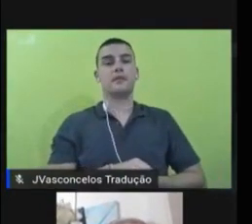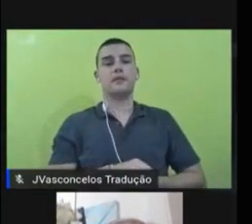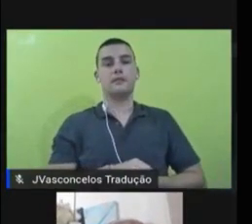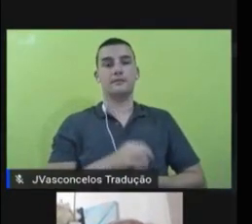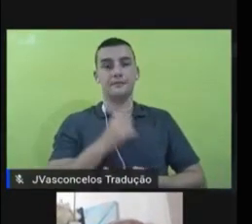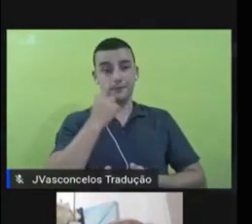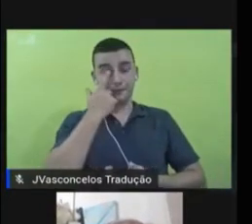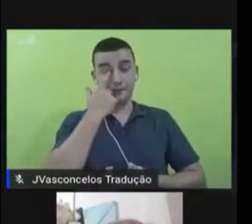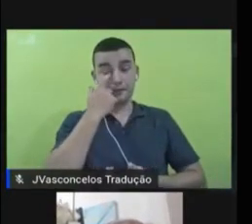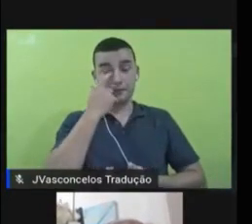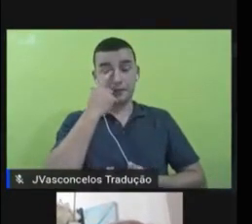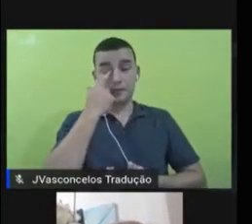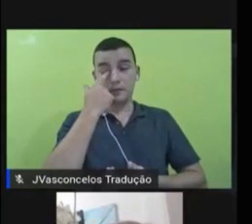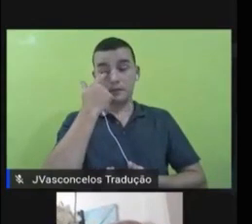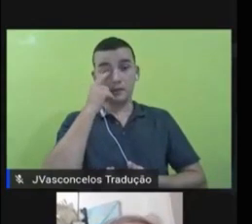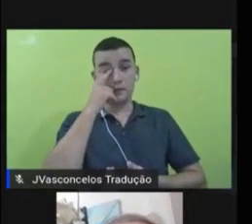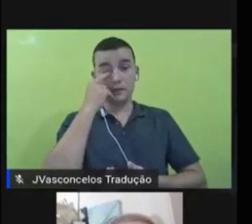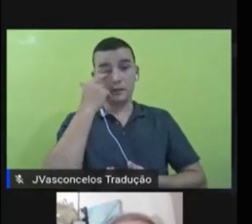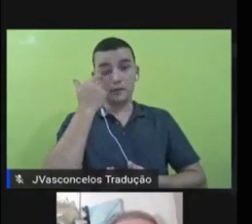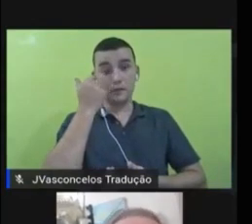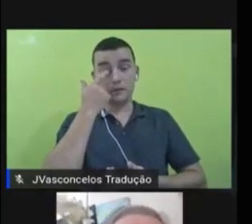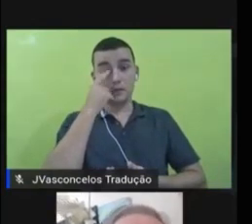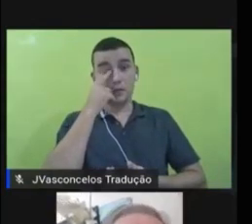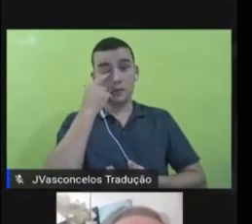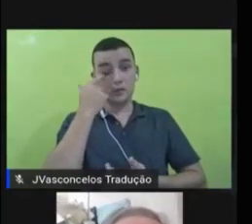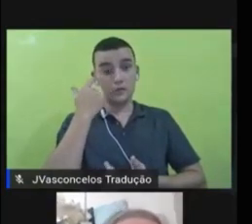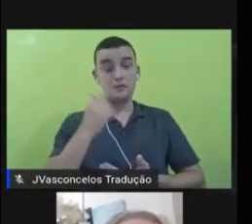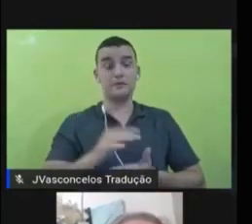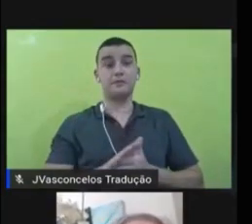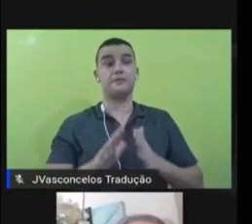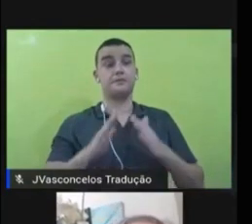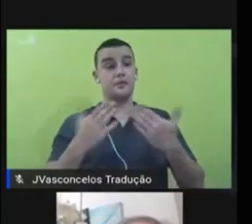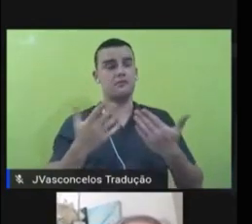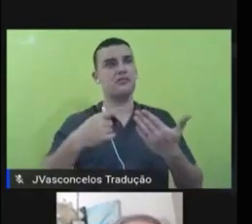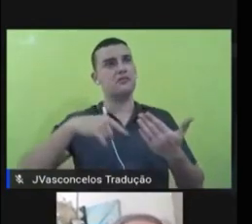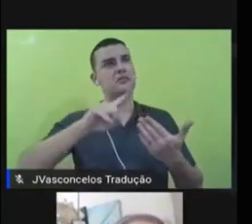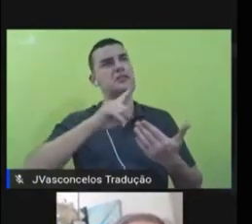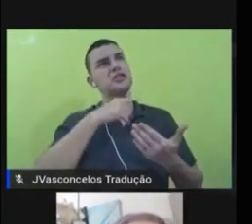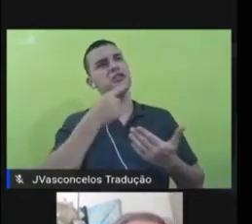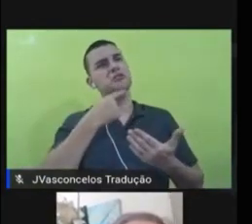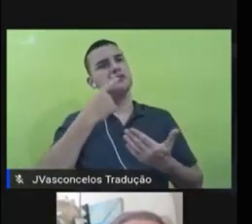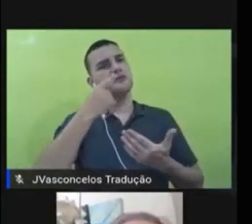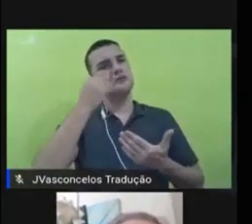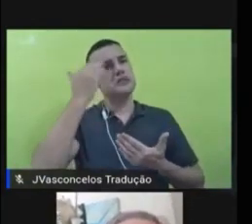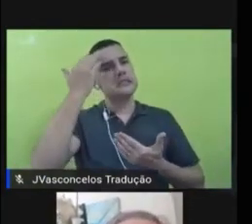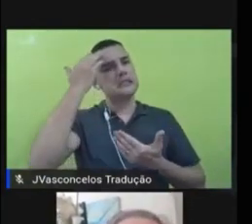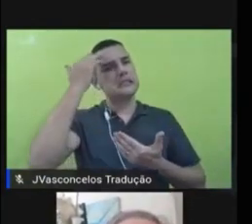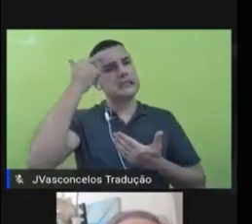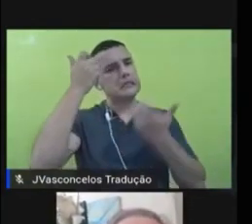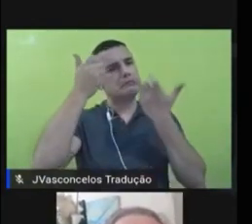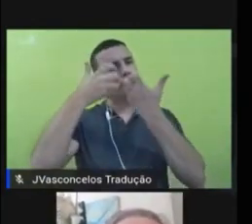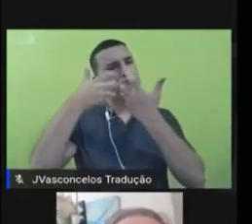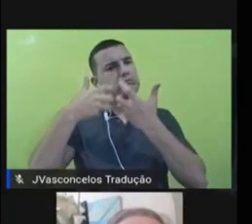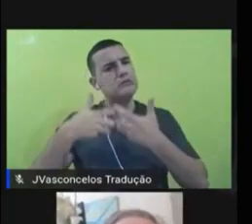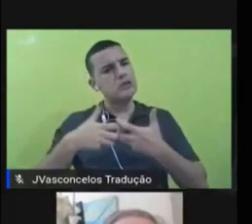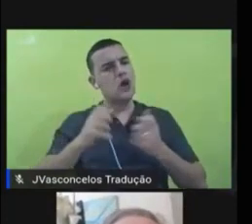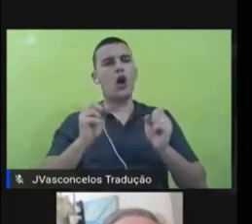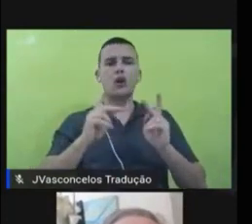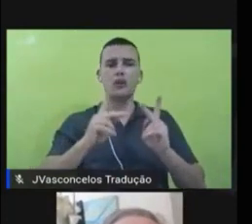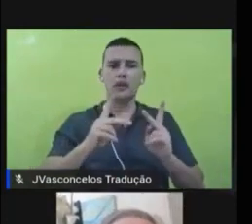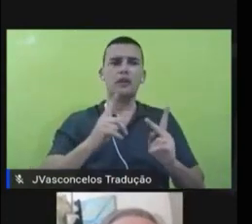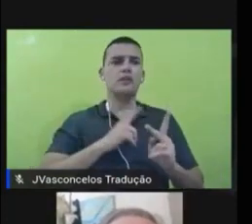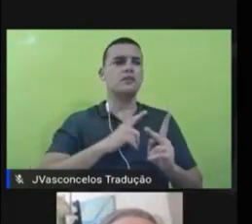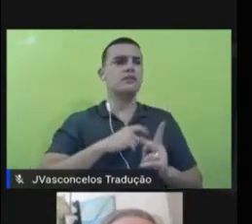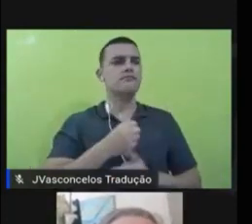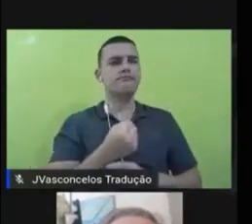Pode passar. Bom, vocês podem estar perguntando, sobretudo, eu sei que temos muitos